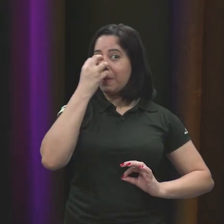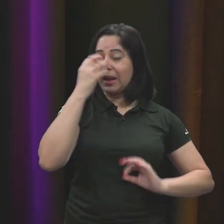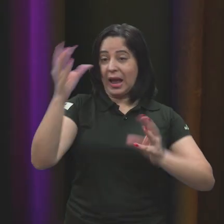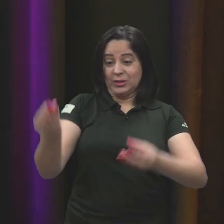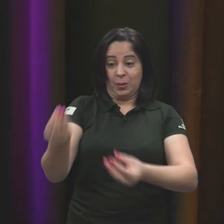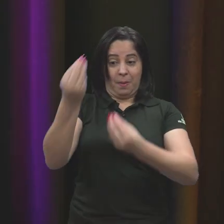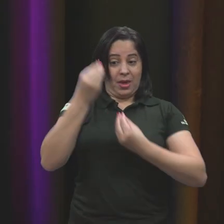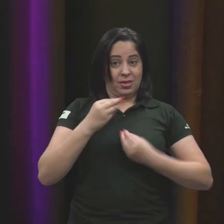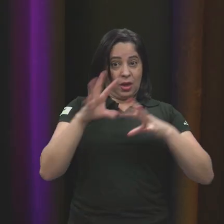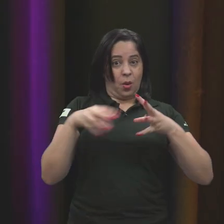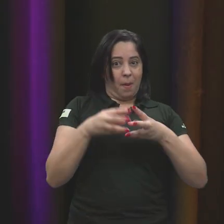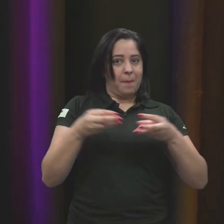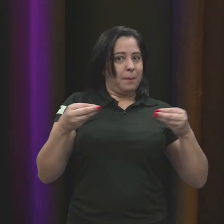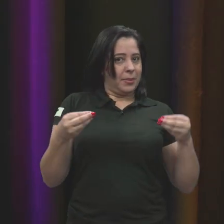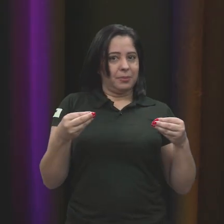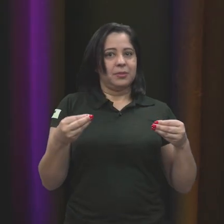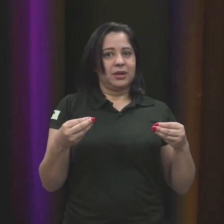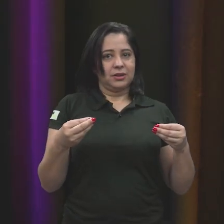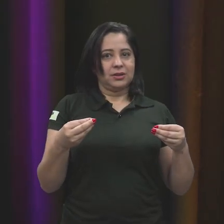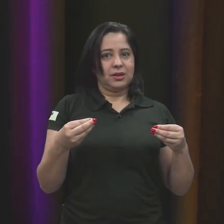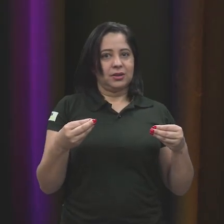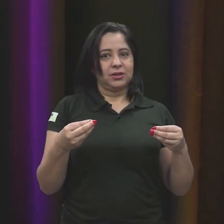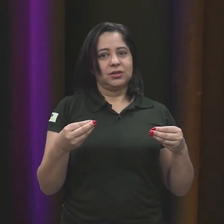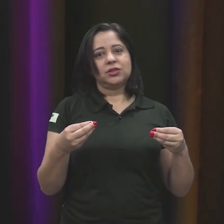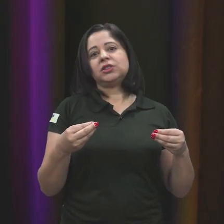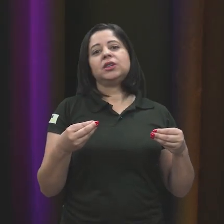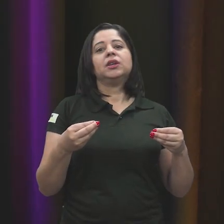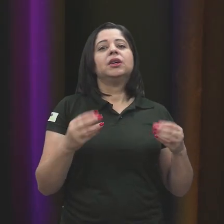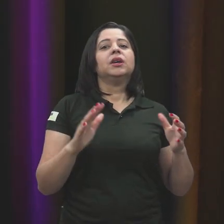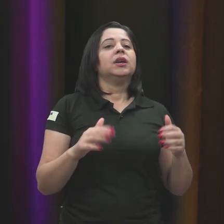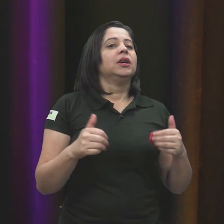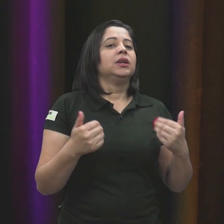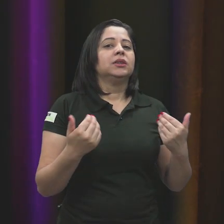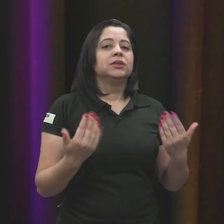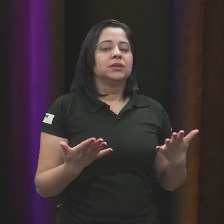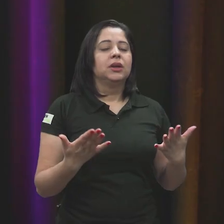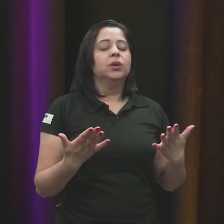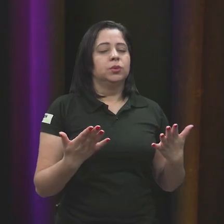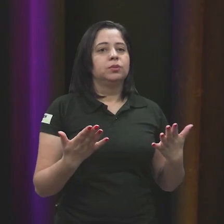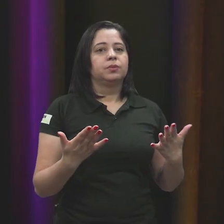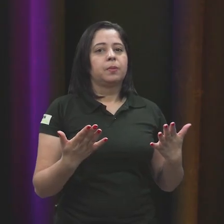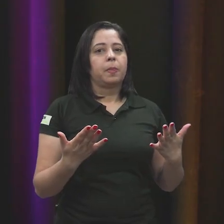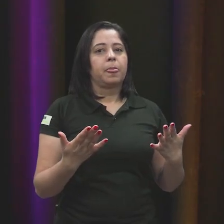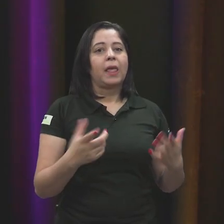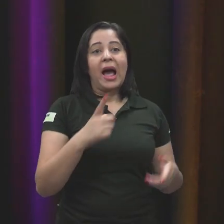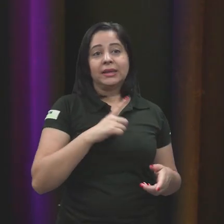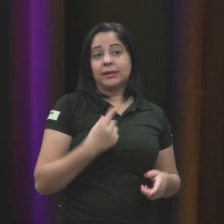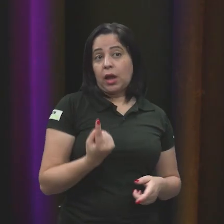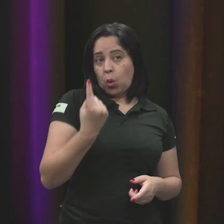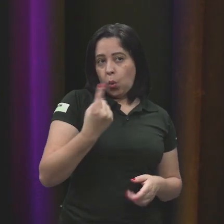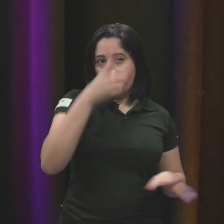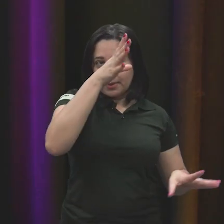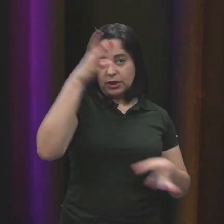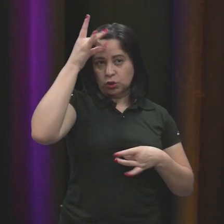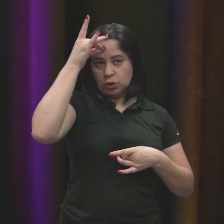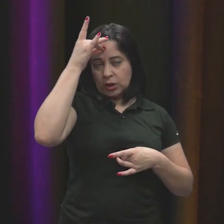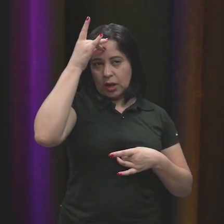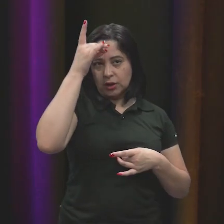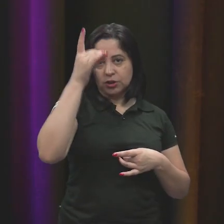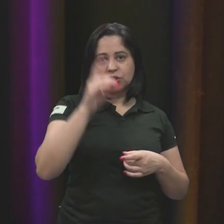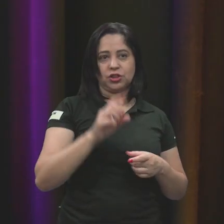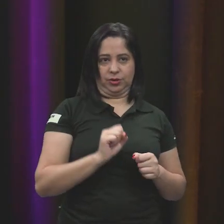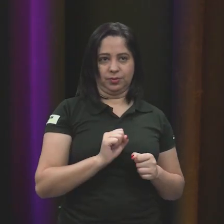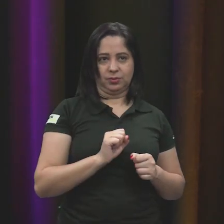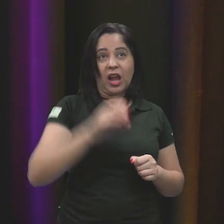e ele acabou integrando os meus personagens. Eu tenho um personagem que é Tio Mião, e aí